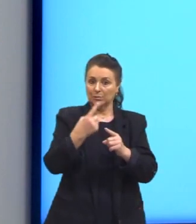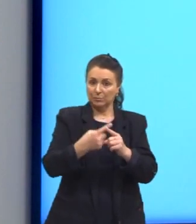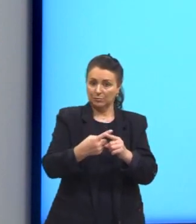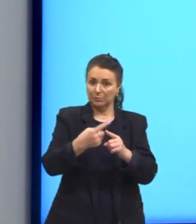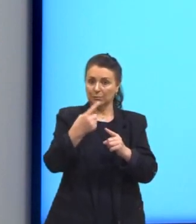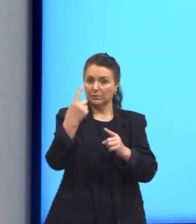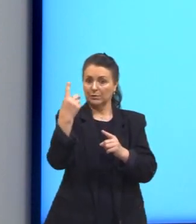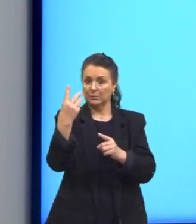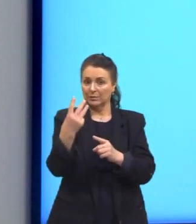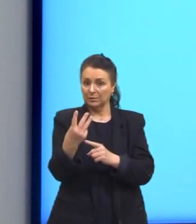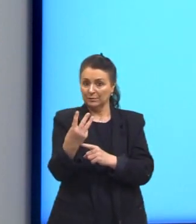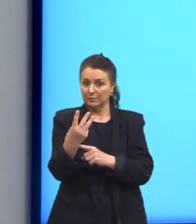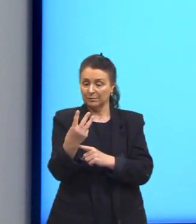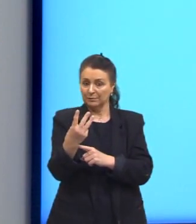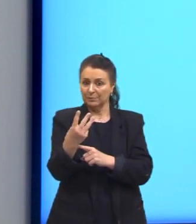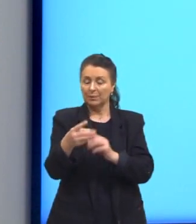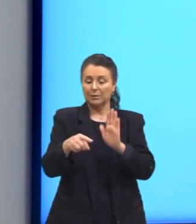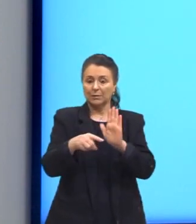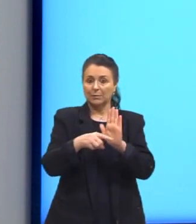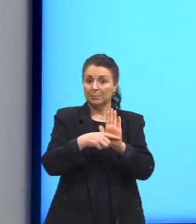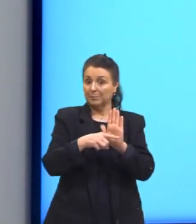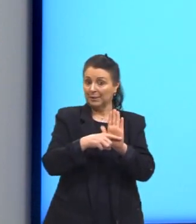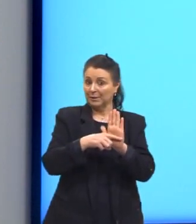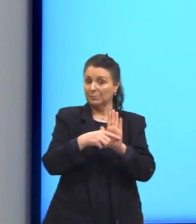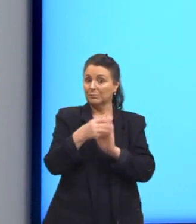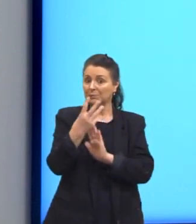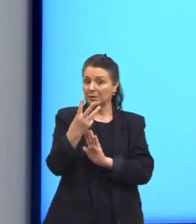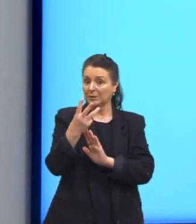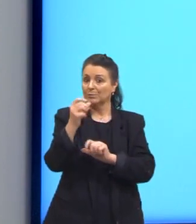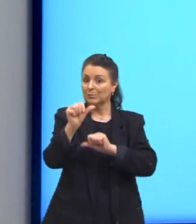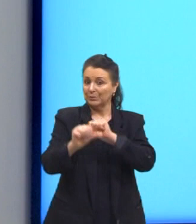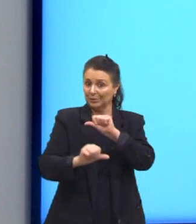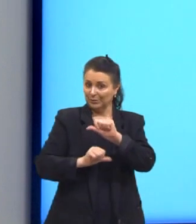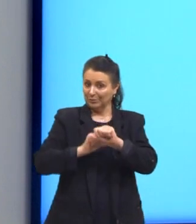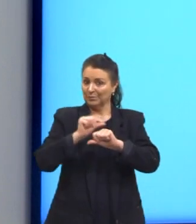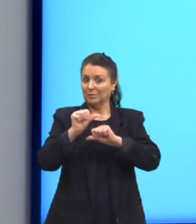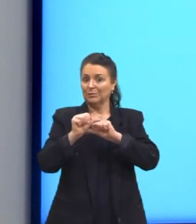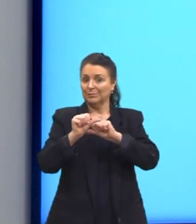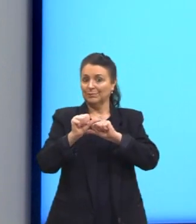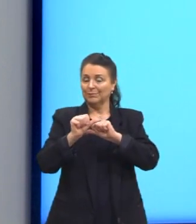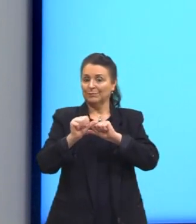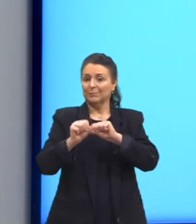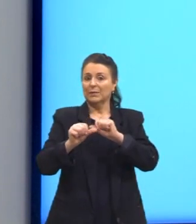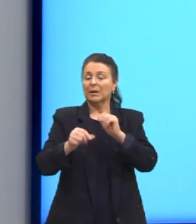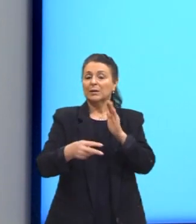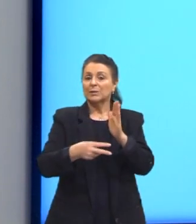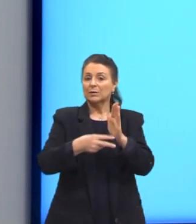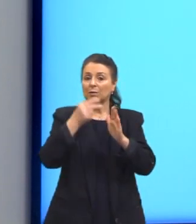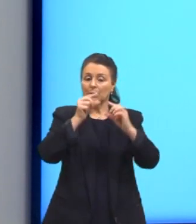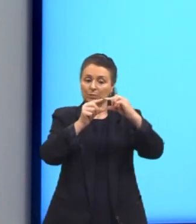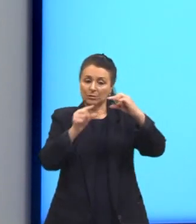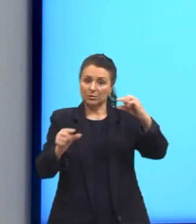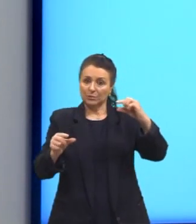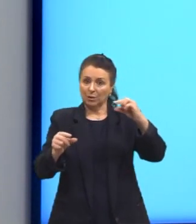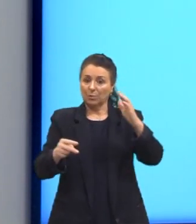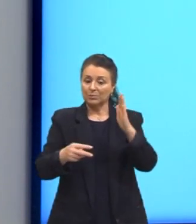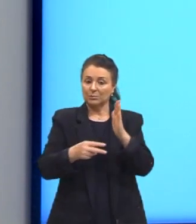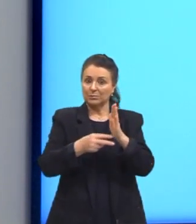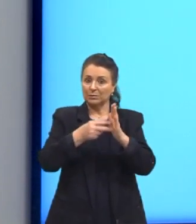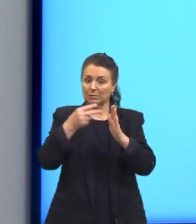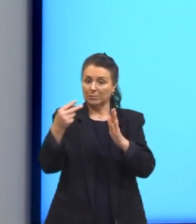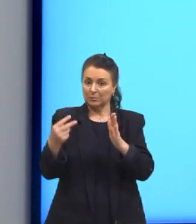vezes 3, menos 3, né? Invertendo o sinalzinho. Segunda diagonal secundária,